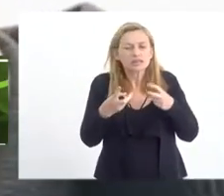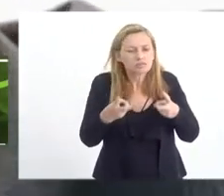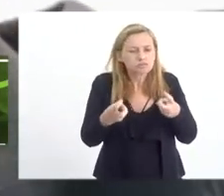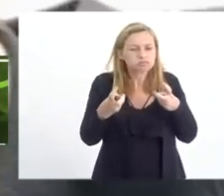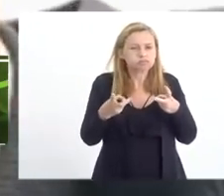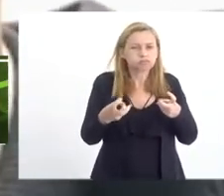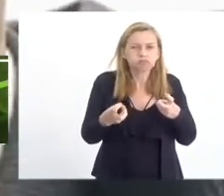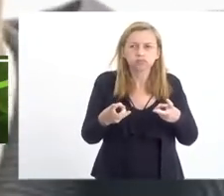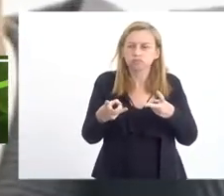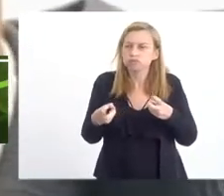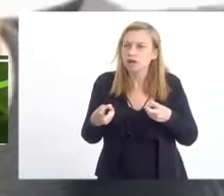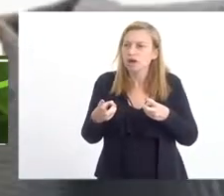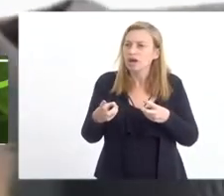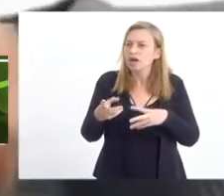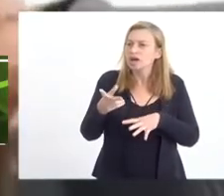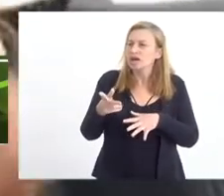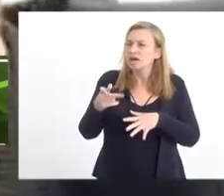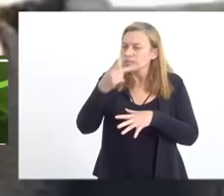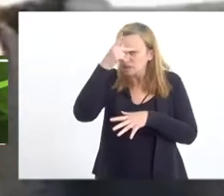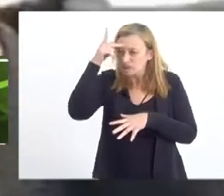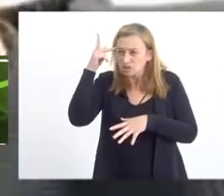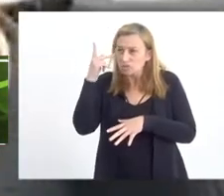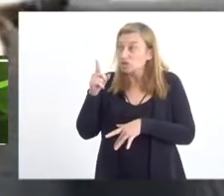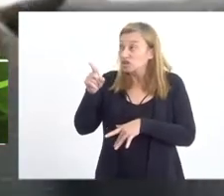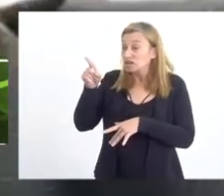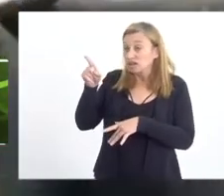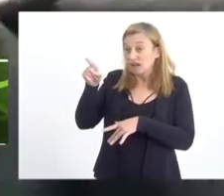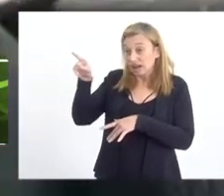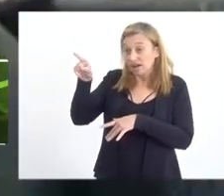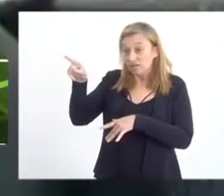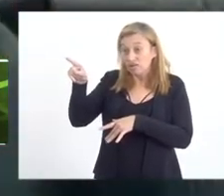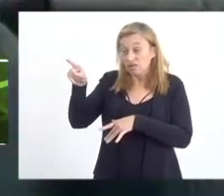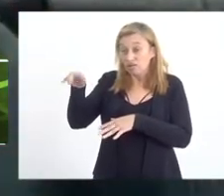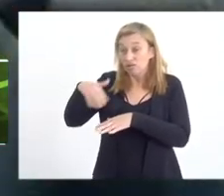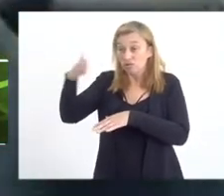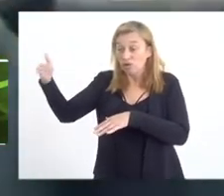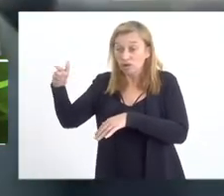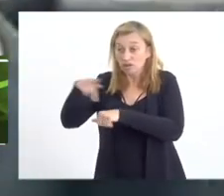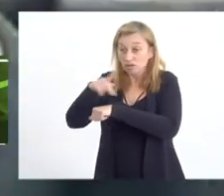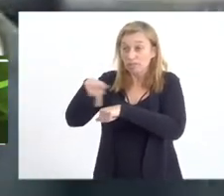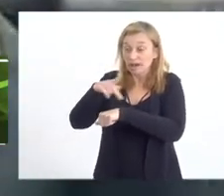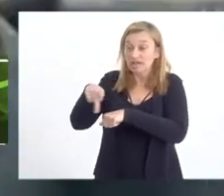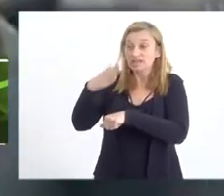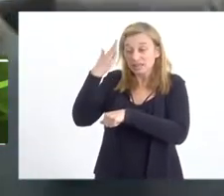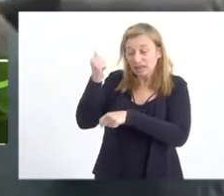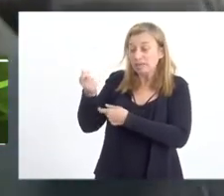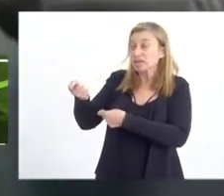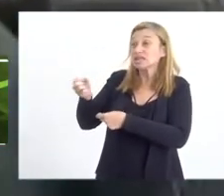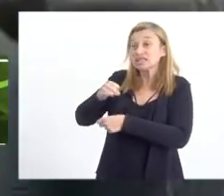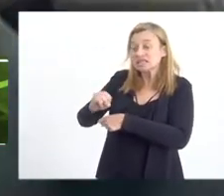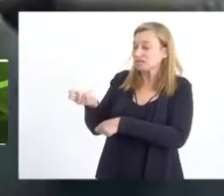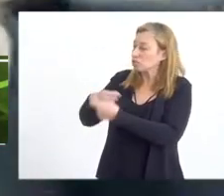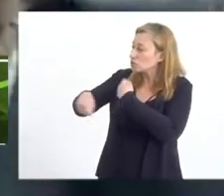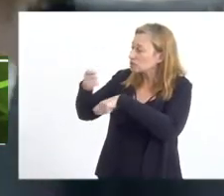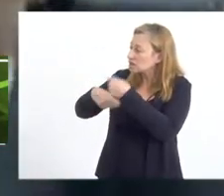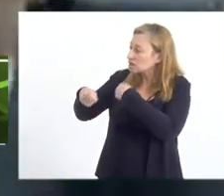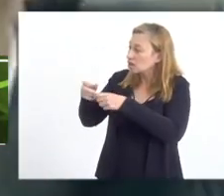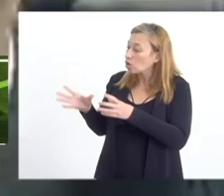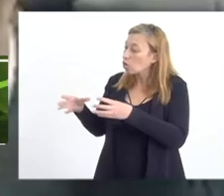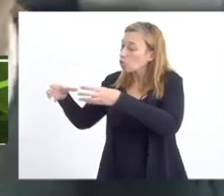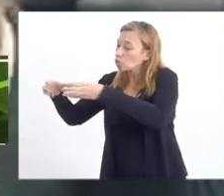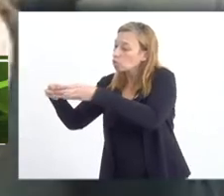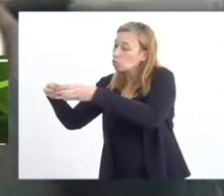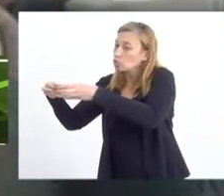captar clientes lá fora, sabem muito bem que se forem fazer uma negociação para trazer um grupo